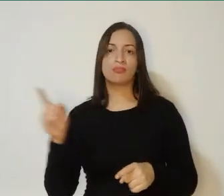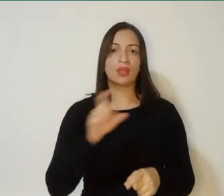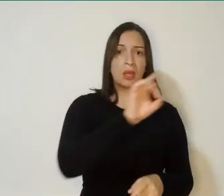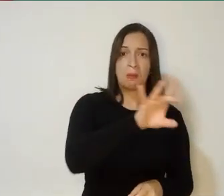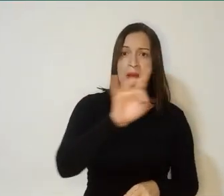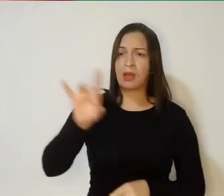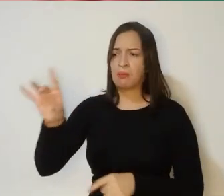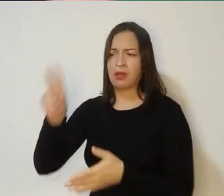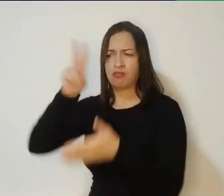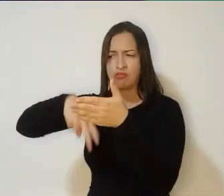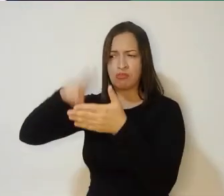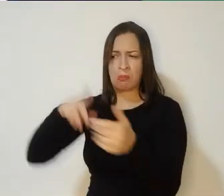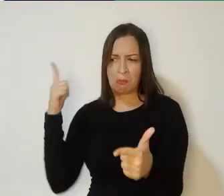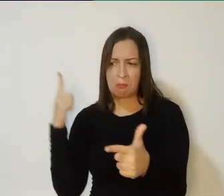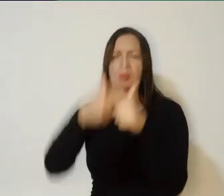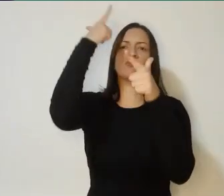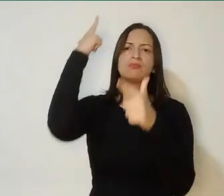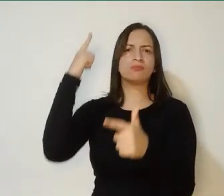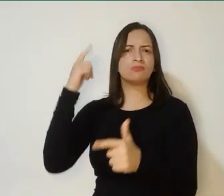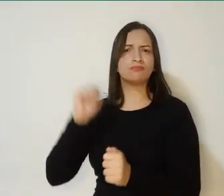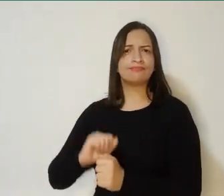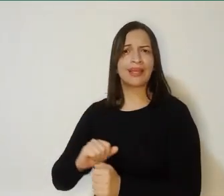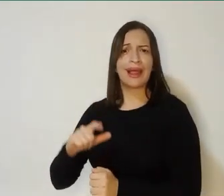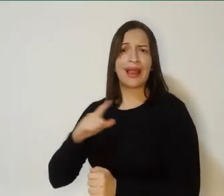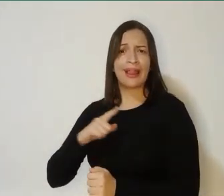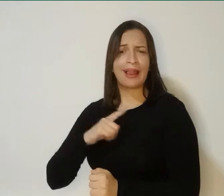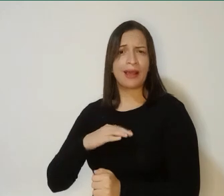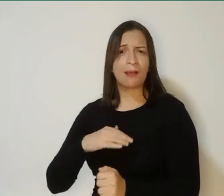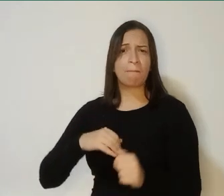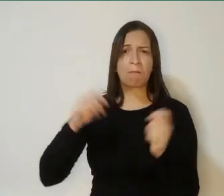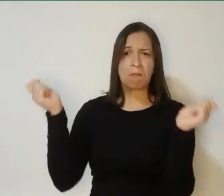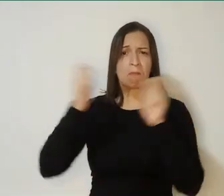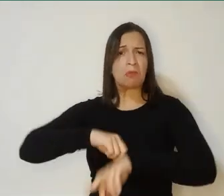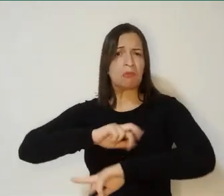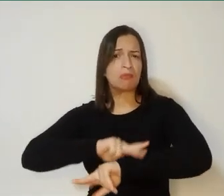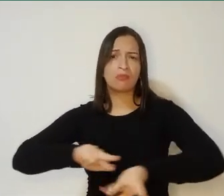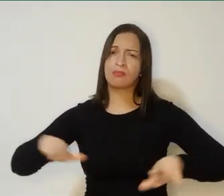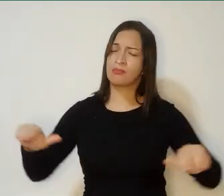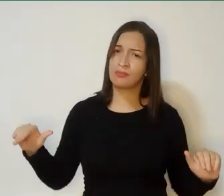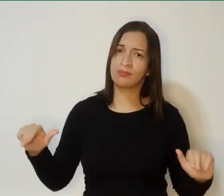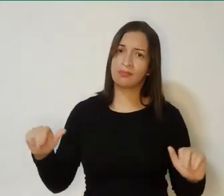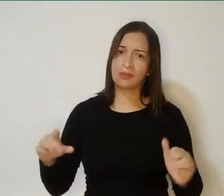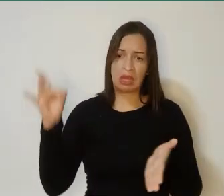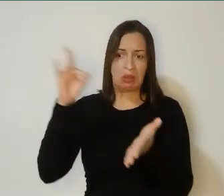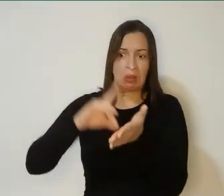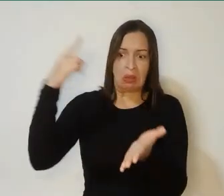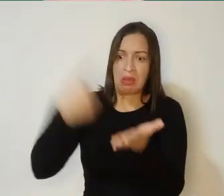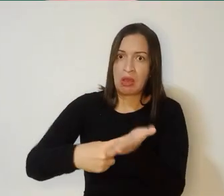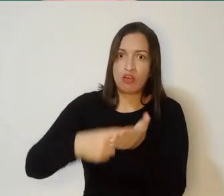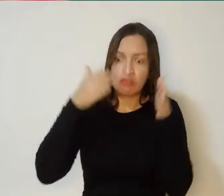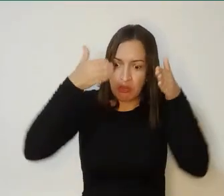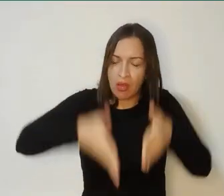pode nascer para dar uma lição de moral. A gente tem muitas possibilidades de um texto literário e ele não tem que ter comprometimento com a